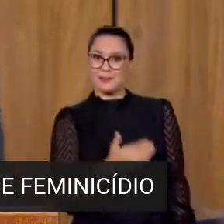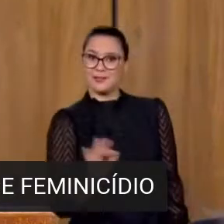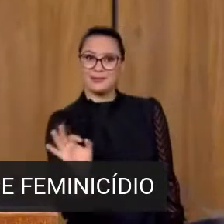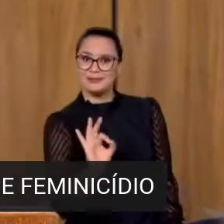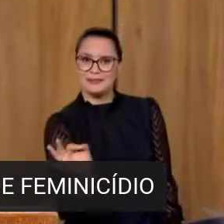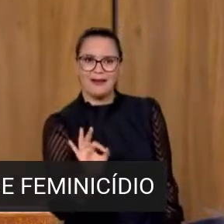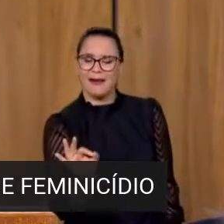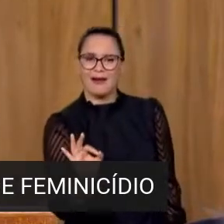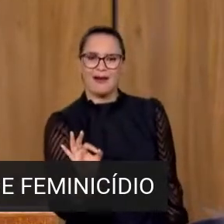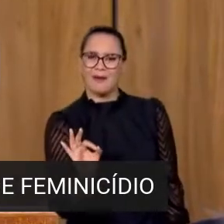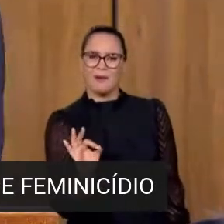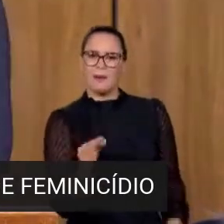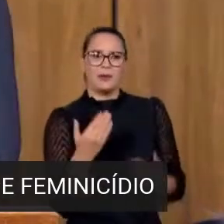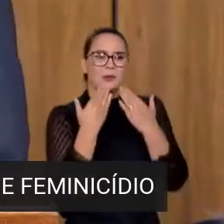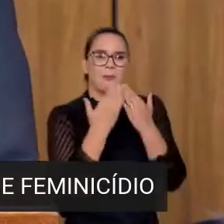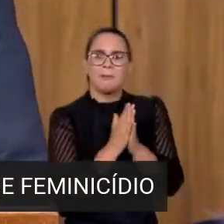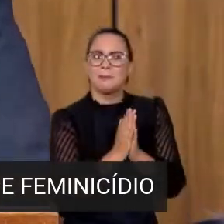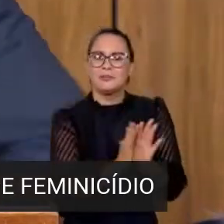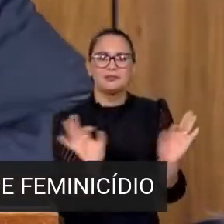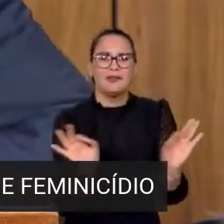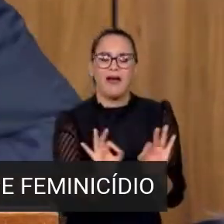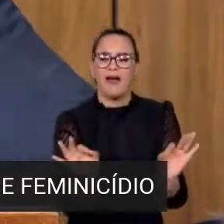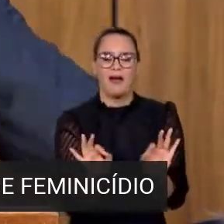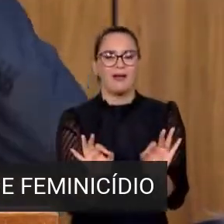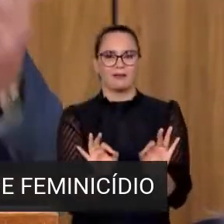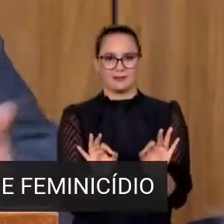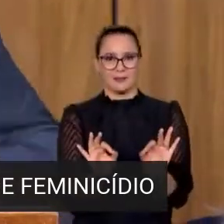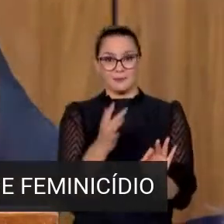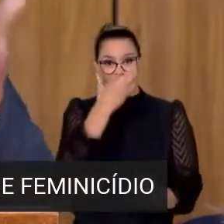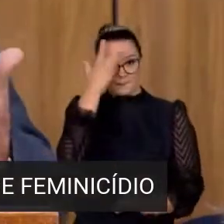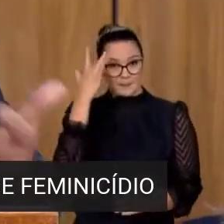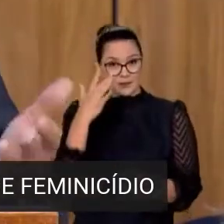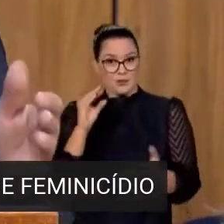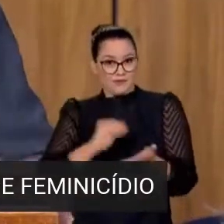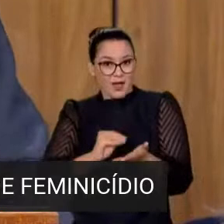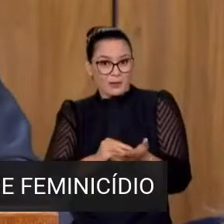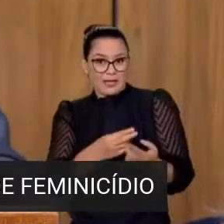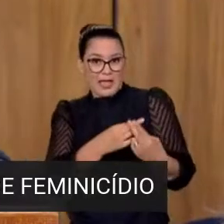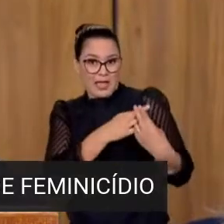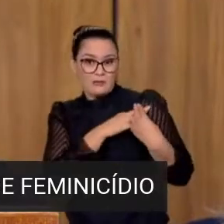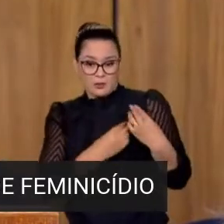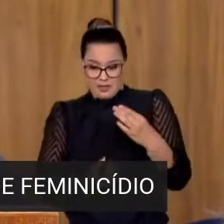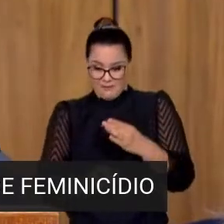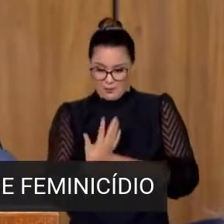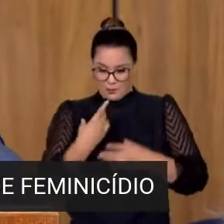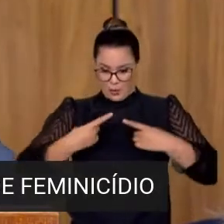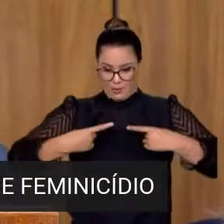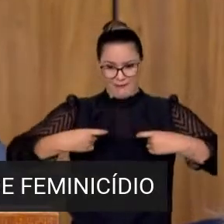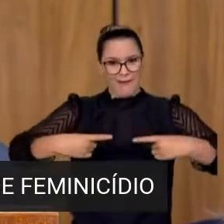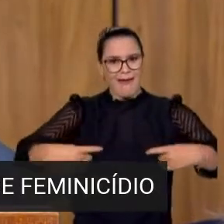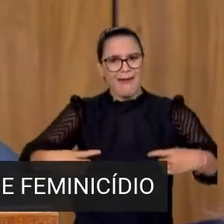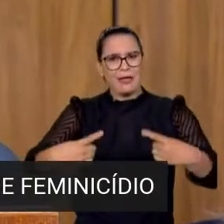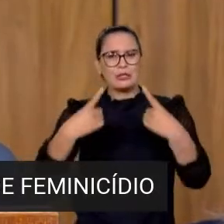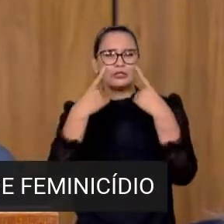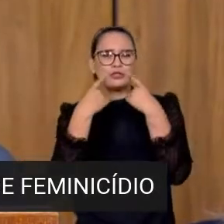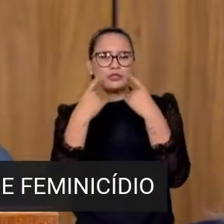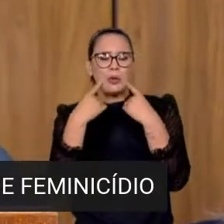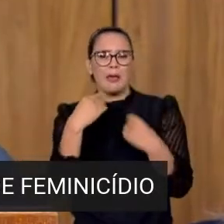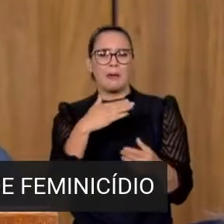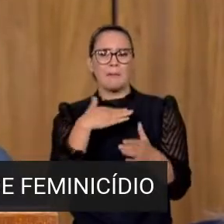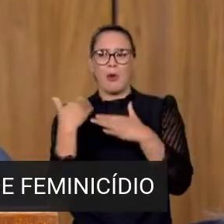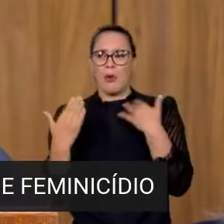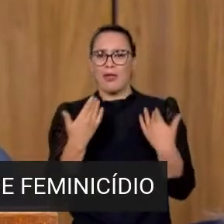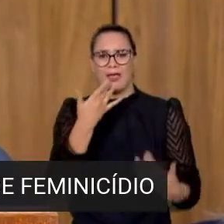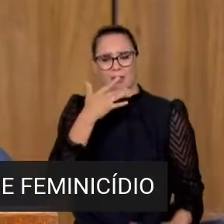não reivindicaram, que os irresponsáveis que fizeram a guerra estão chorando a morte dessas